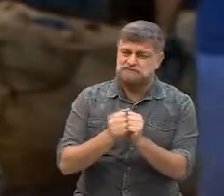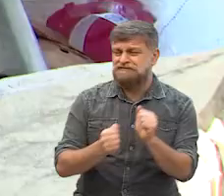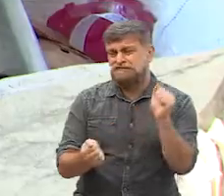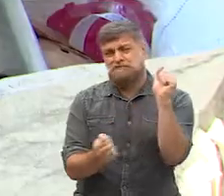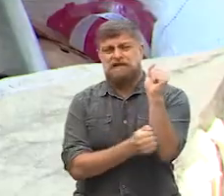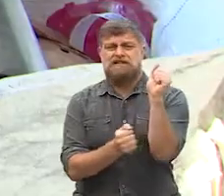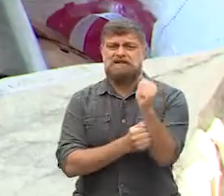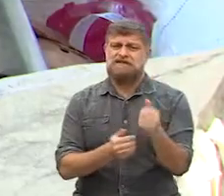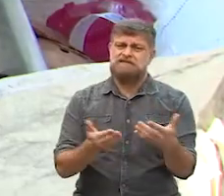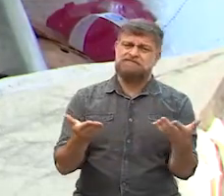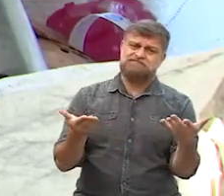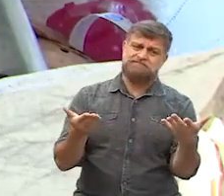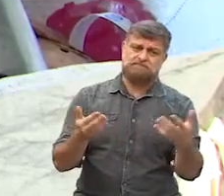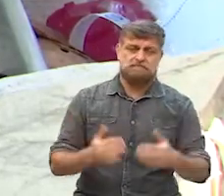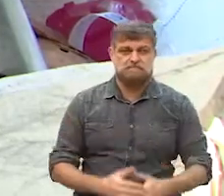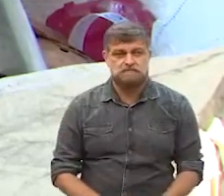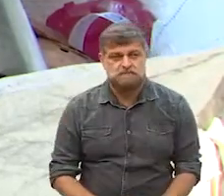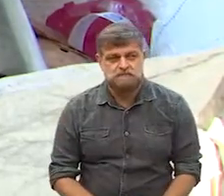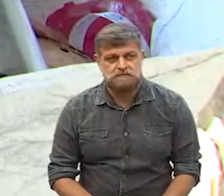madeira.